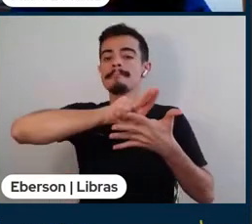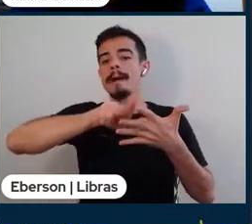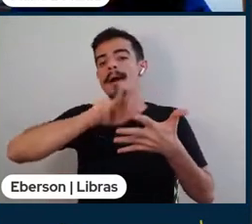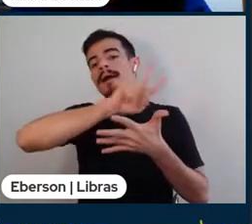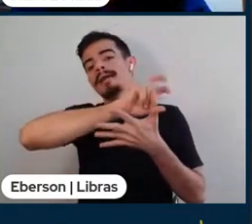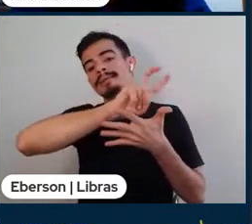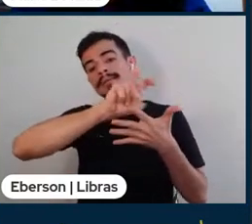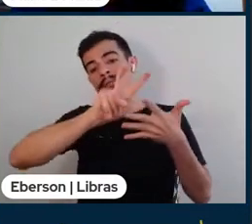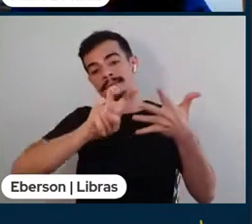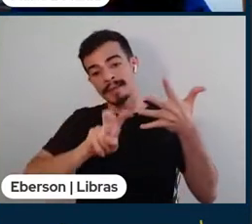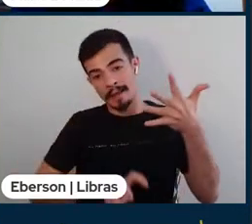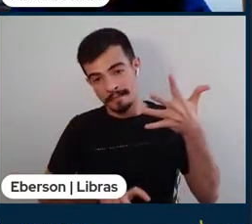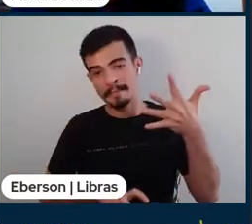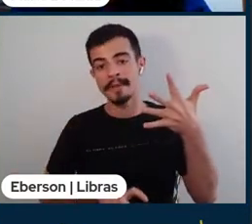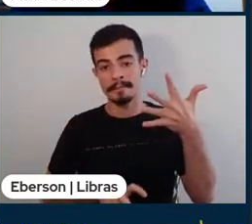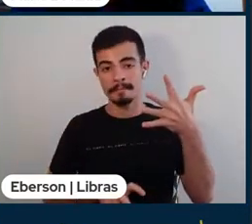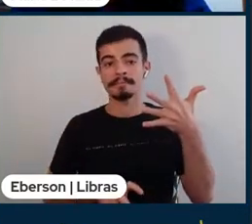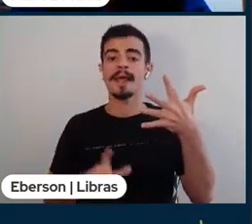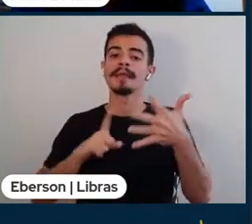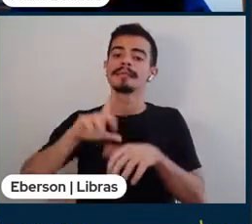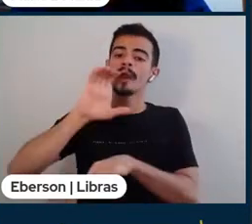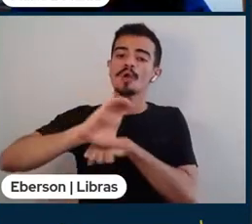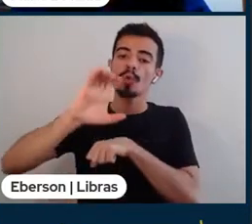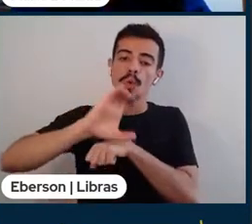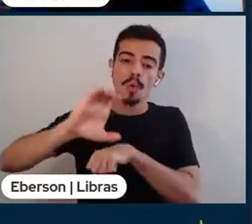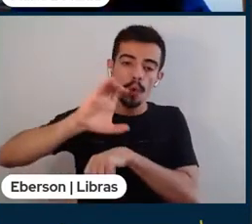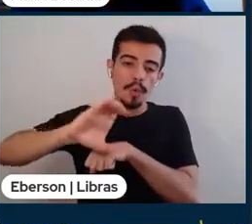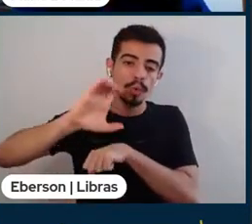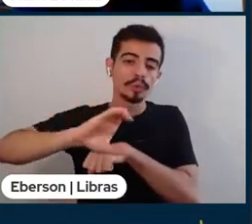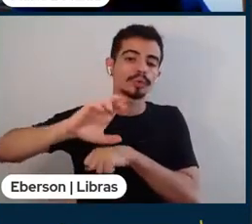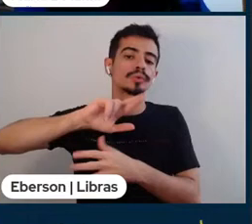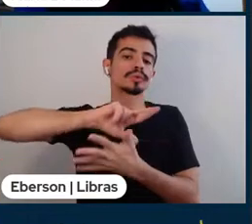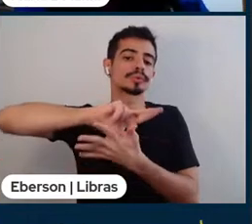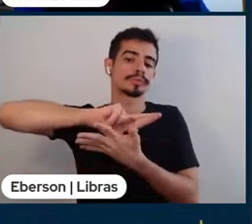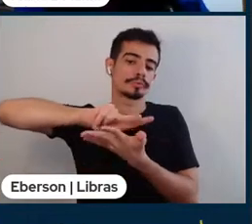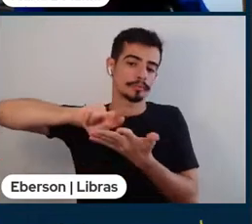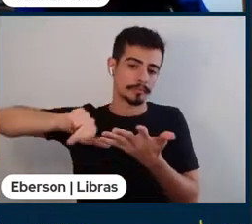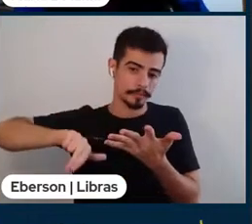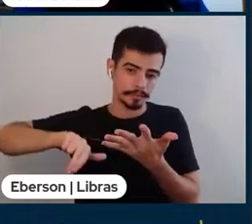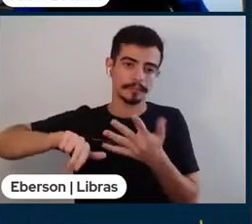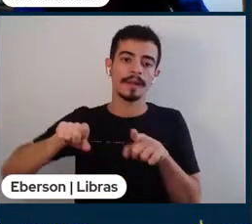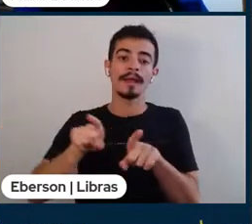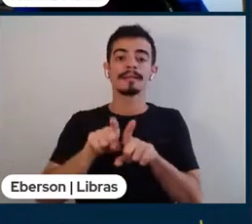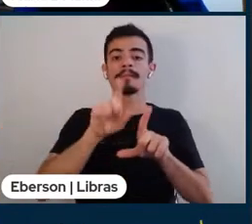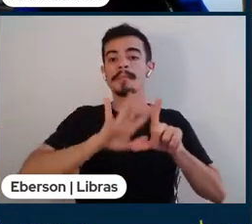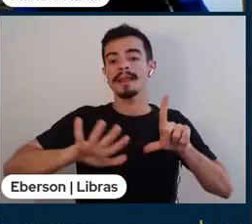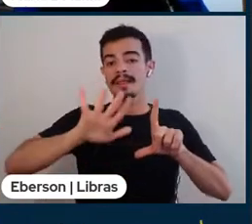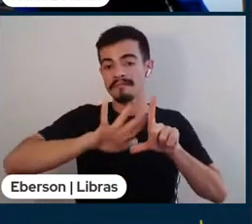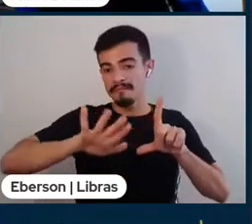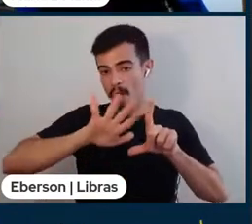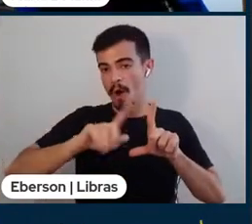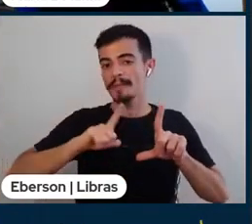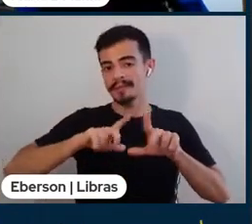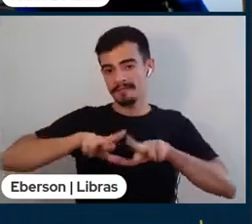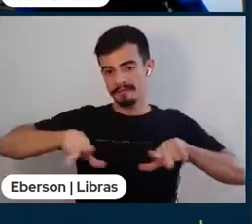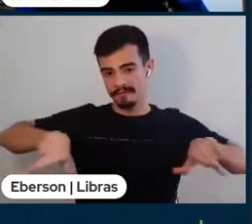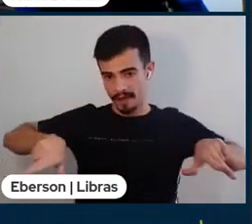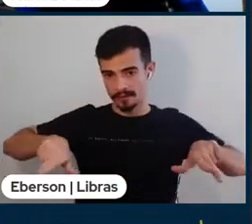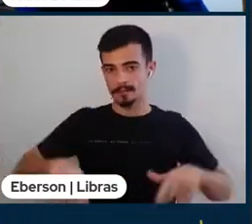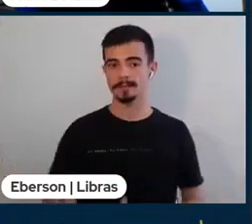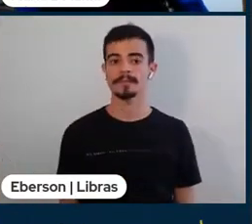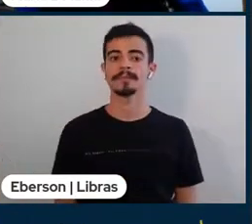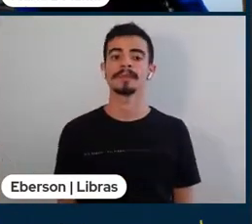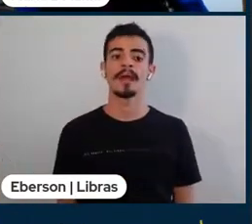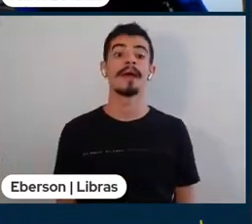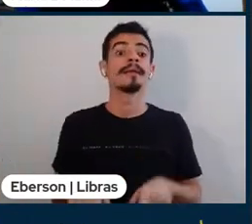dados, você tem muitos cursos para isso, e plataformas de ensino estão bombando. E em português